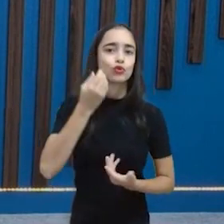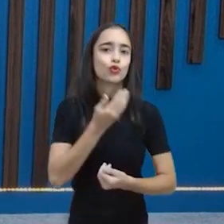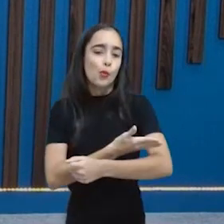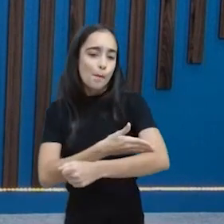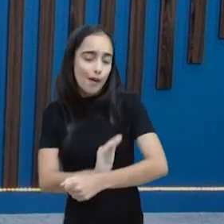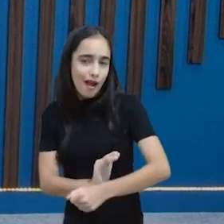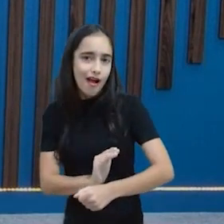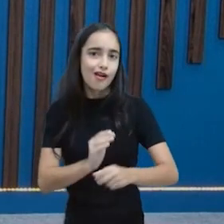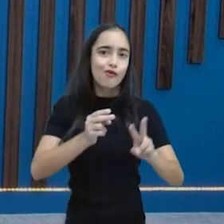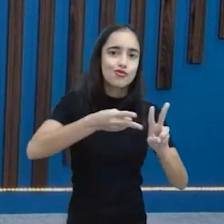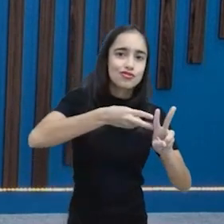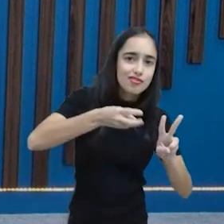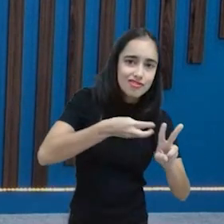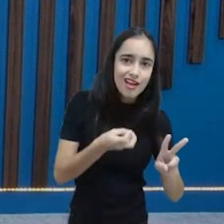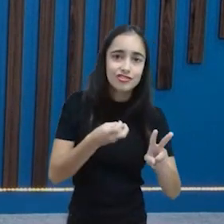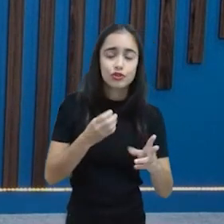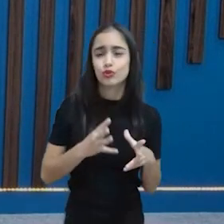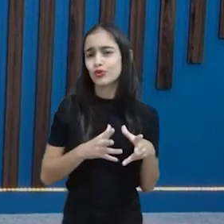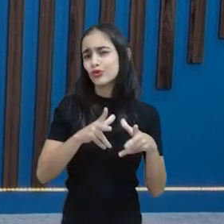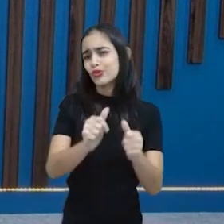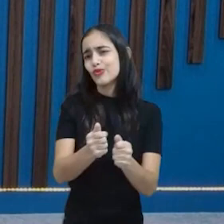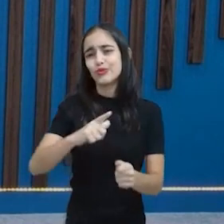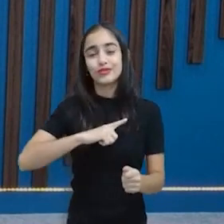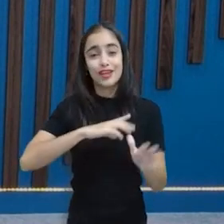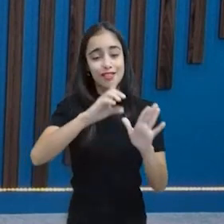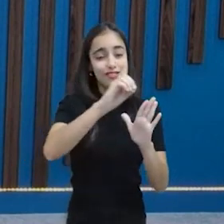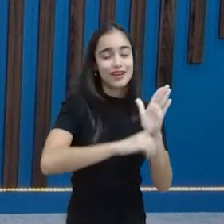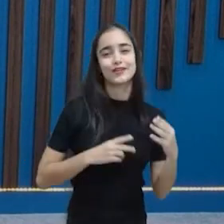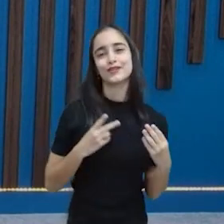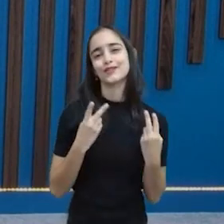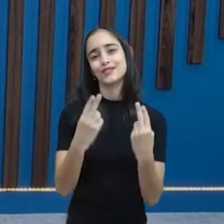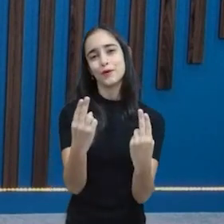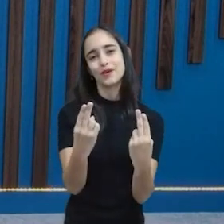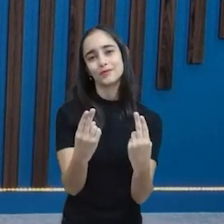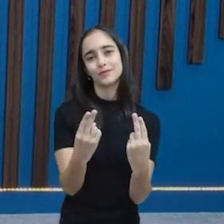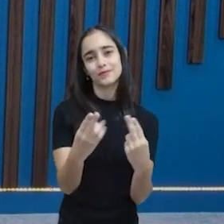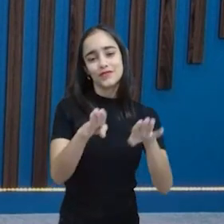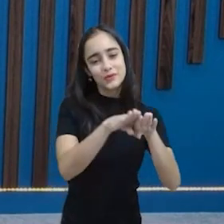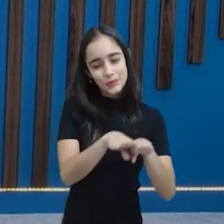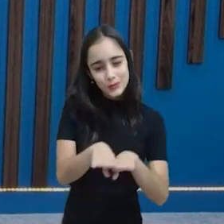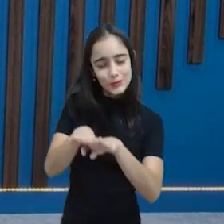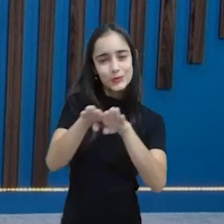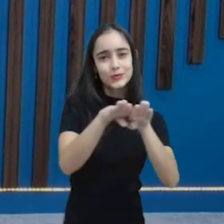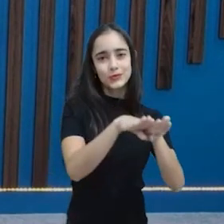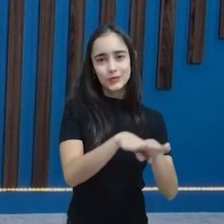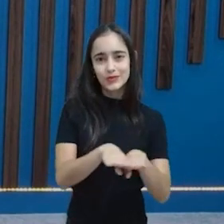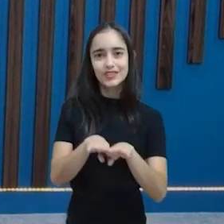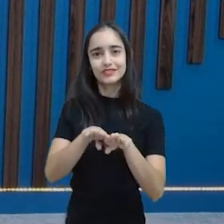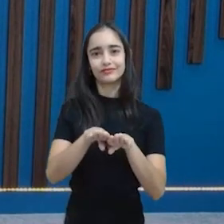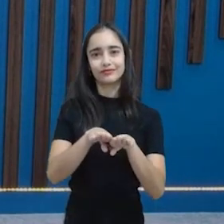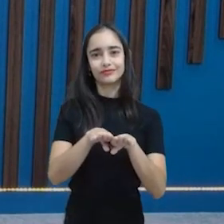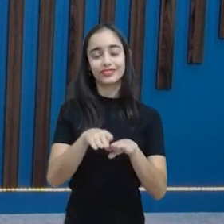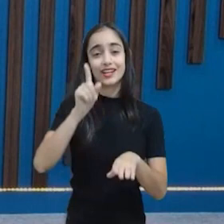como acesso iguais, né, a direitos, acesso a bens que são tão importantes